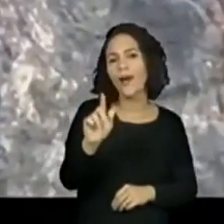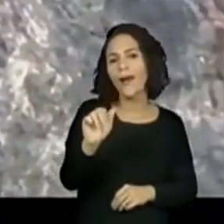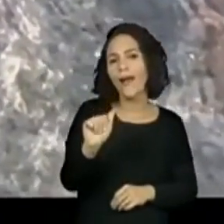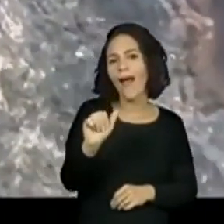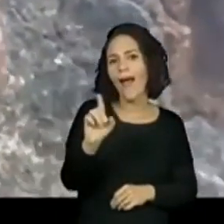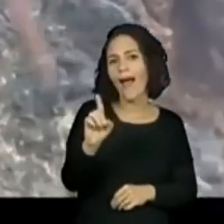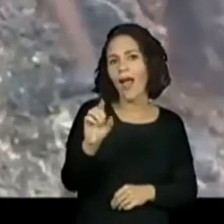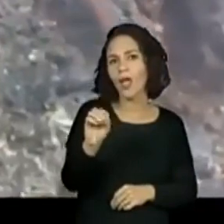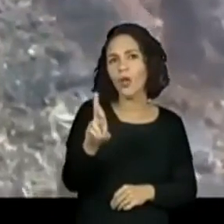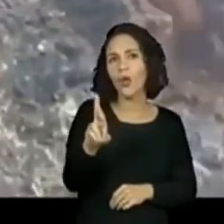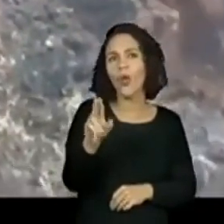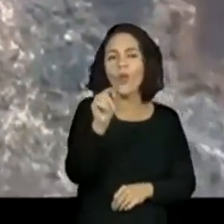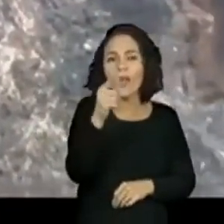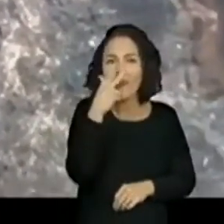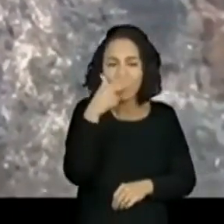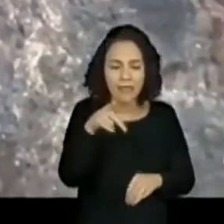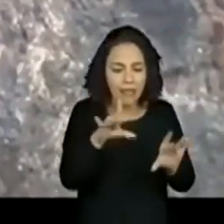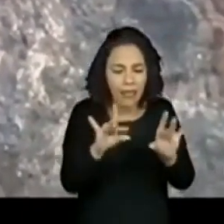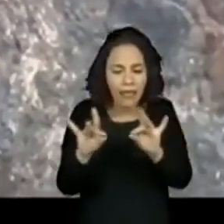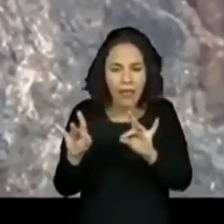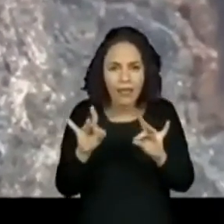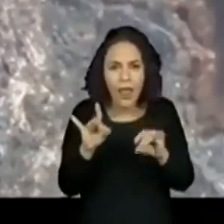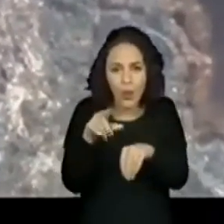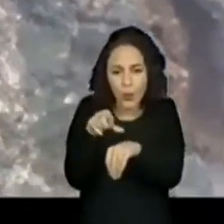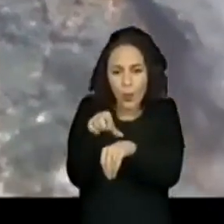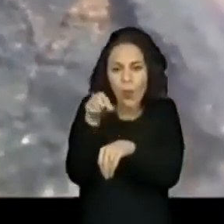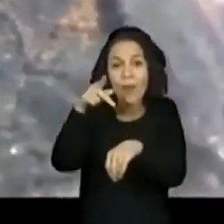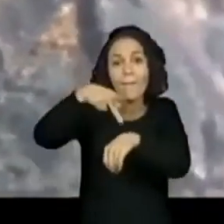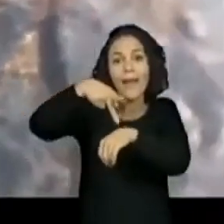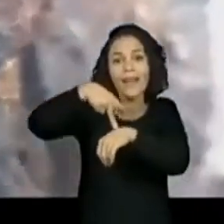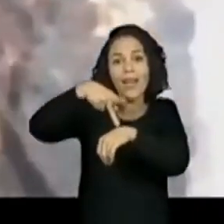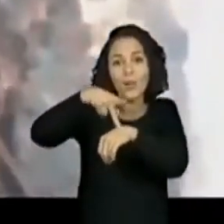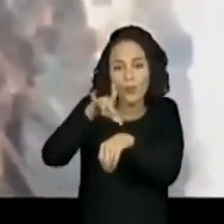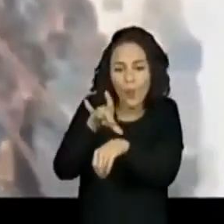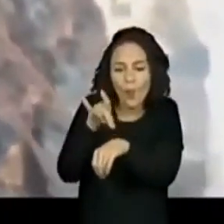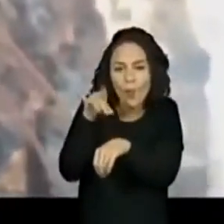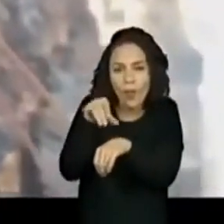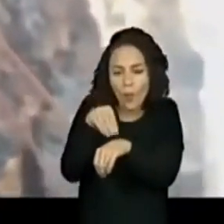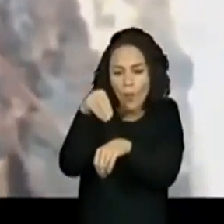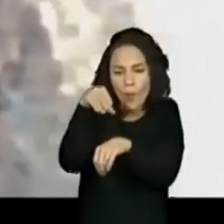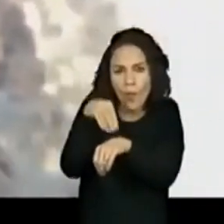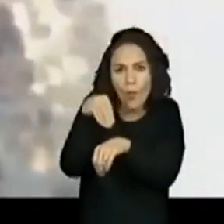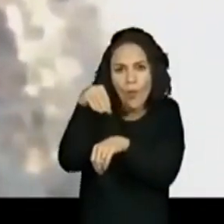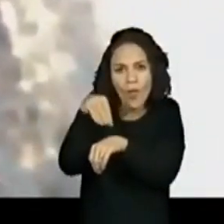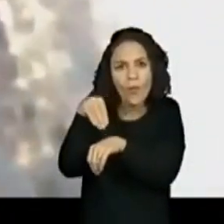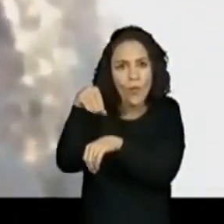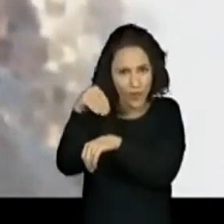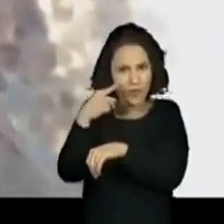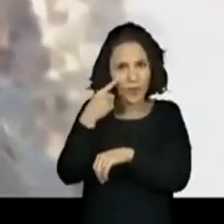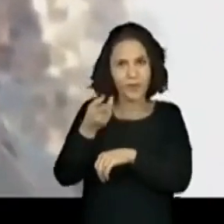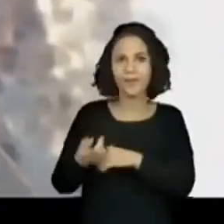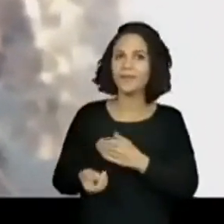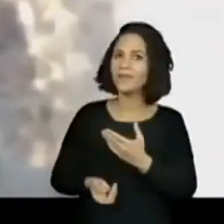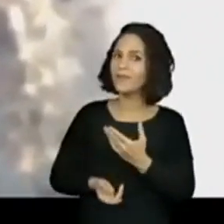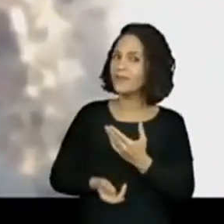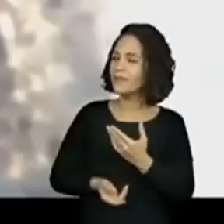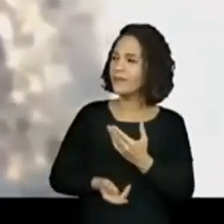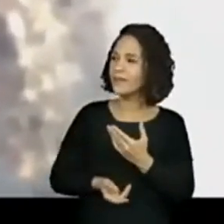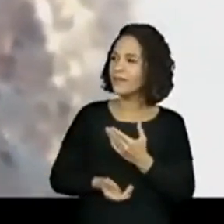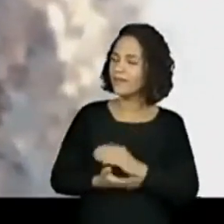ela está sugando o líquido na rocha. Que líquido é esse? Que